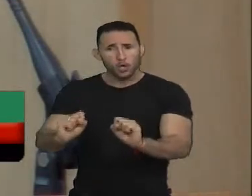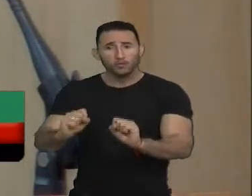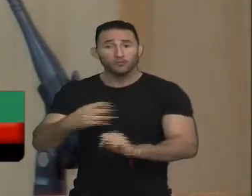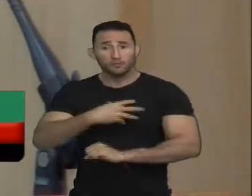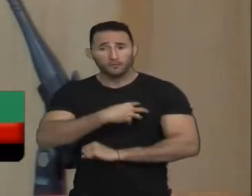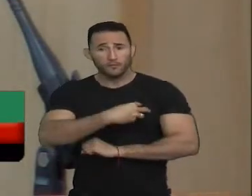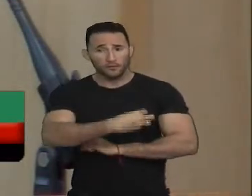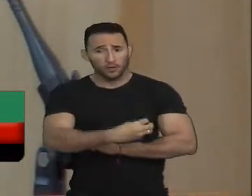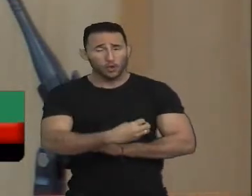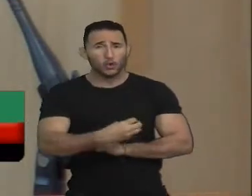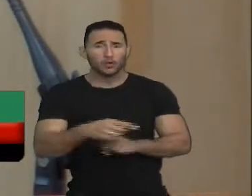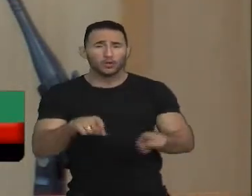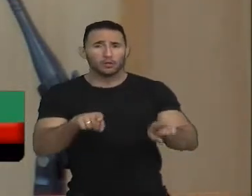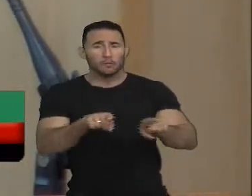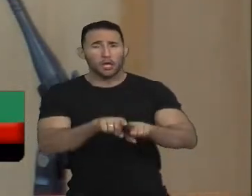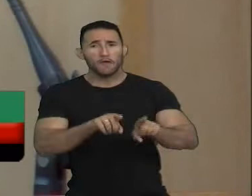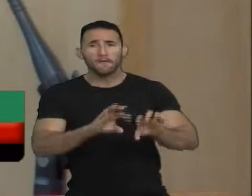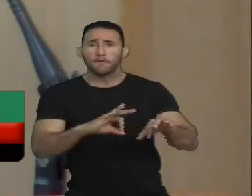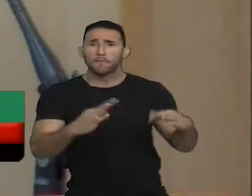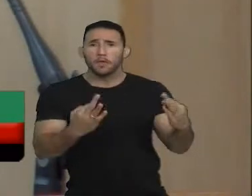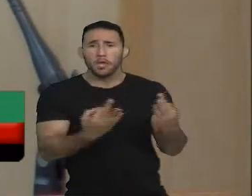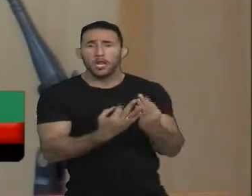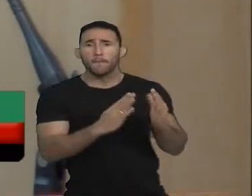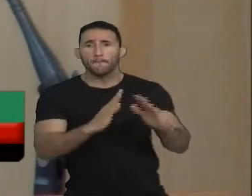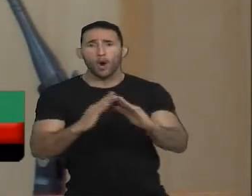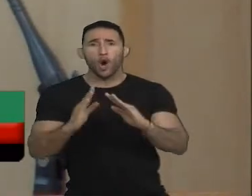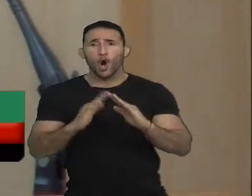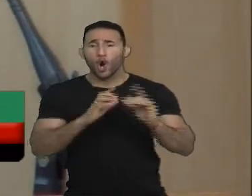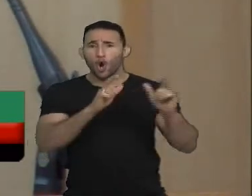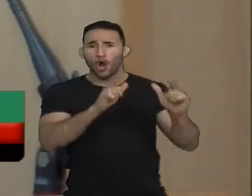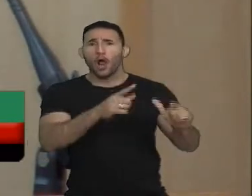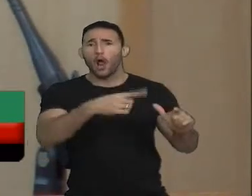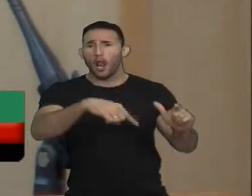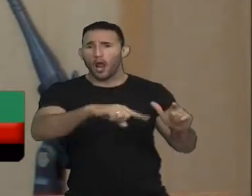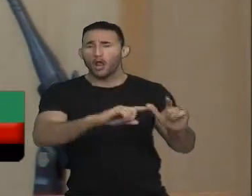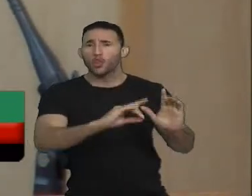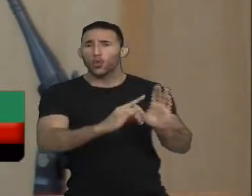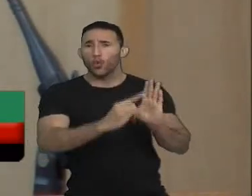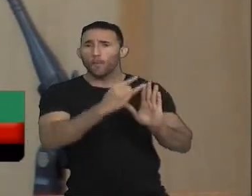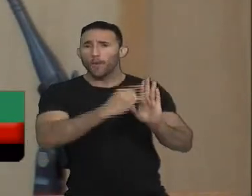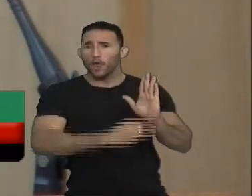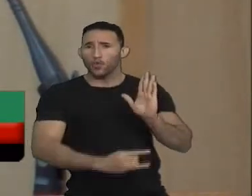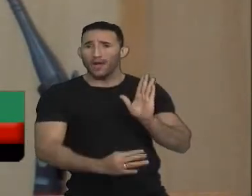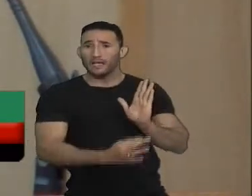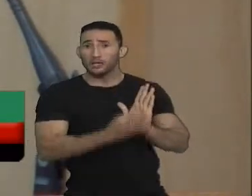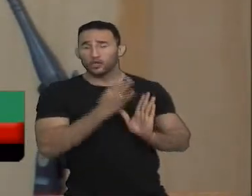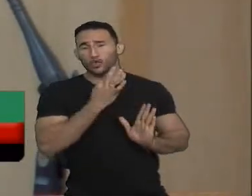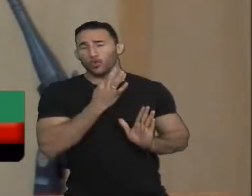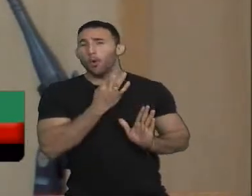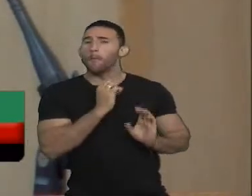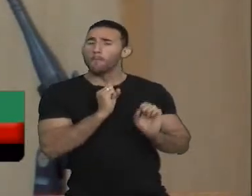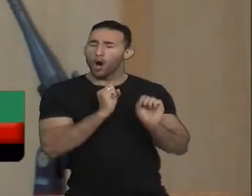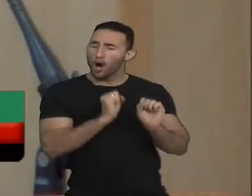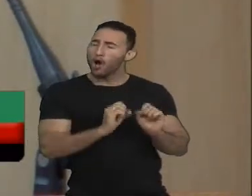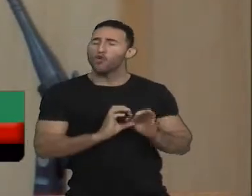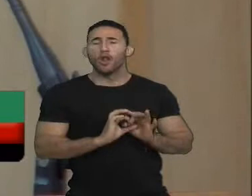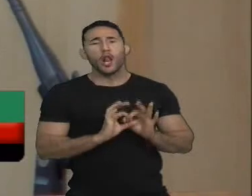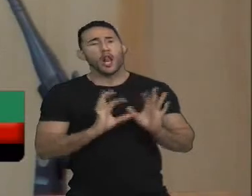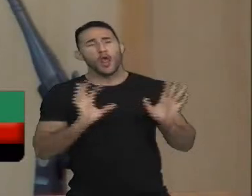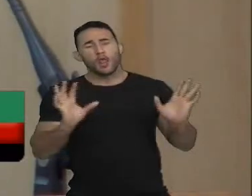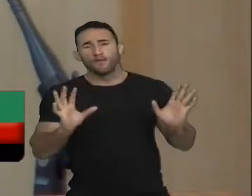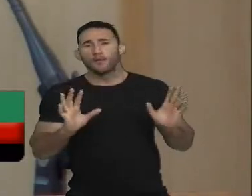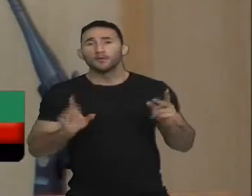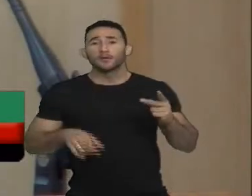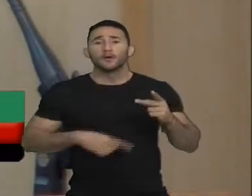filhos e os parentes que lá existem, que moram lá ainda, assinaram um documento para a gente, né? Deixando livre a